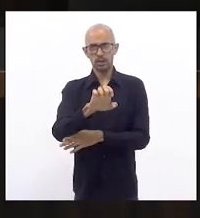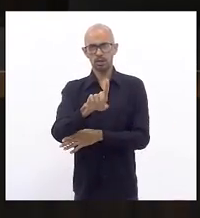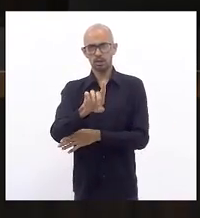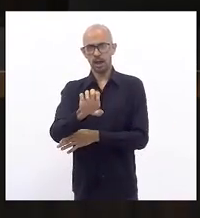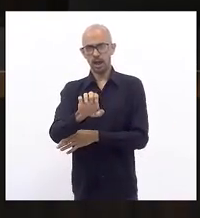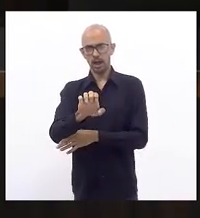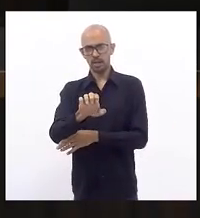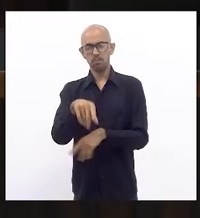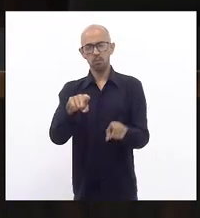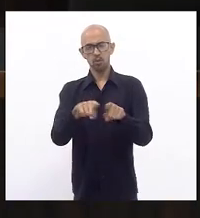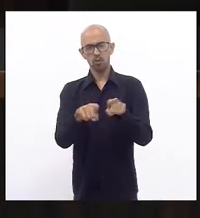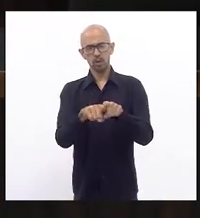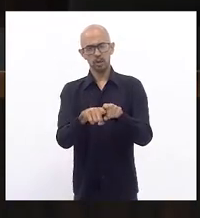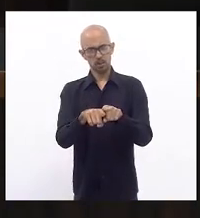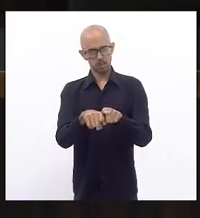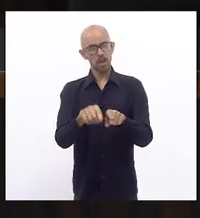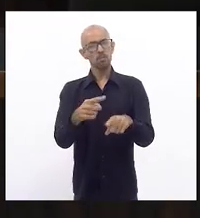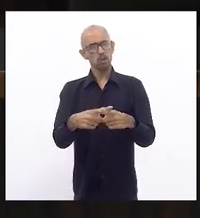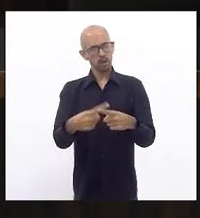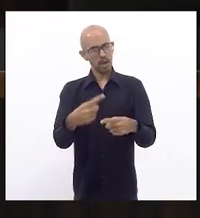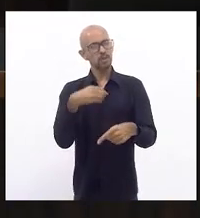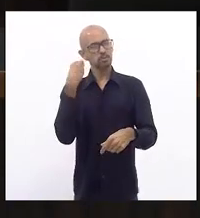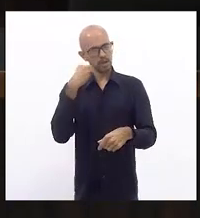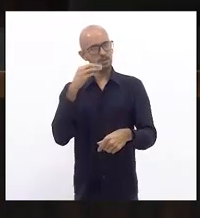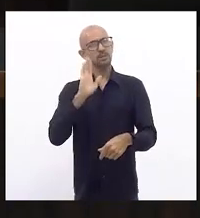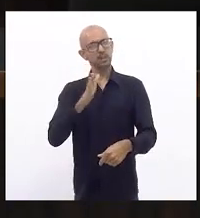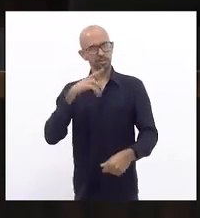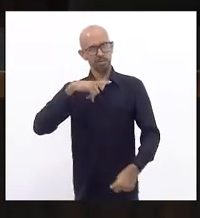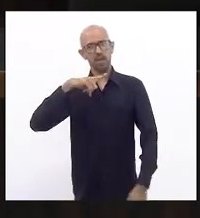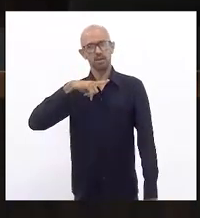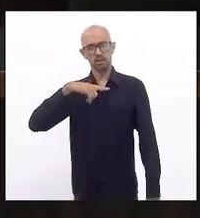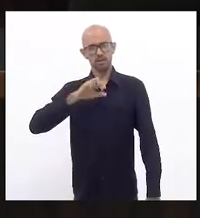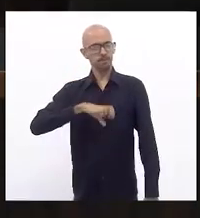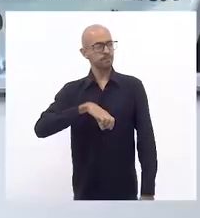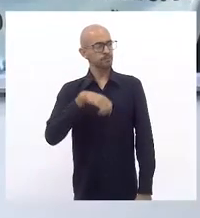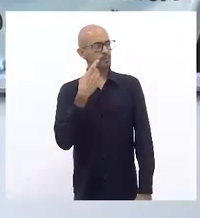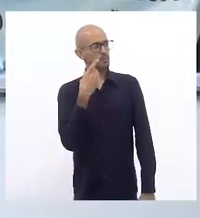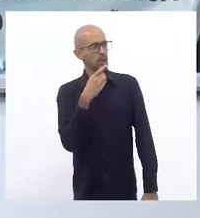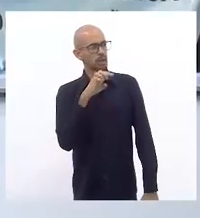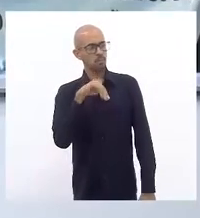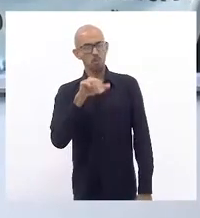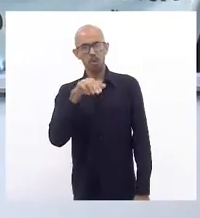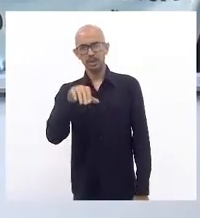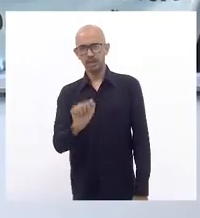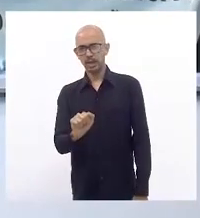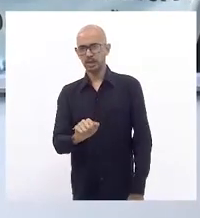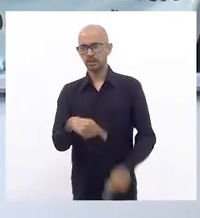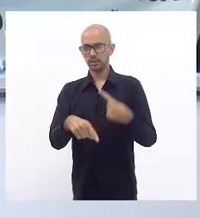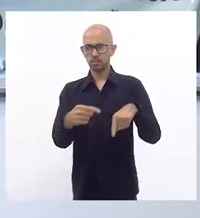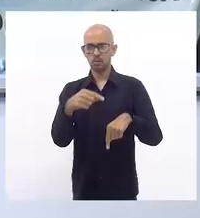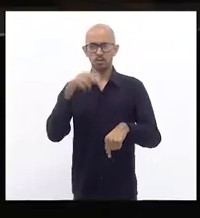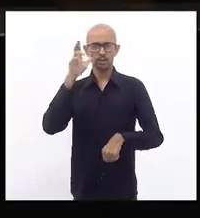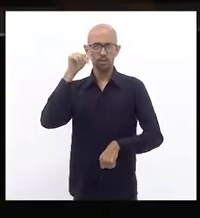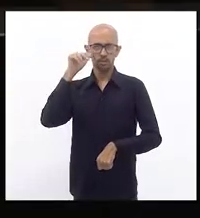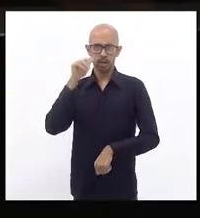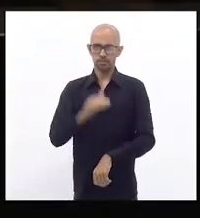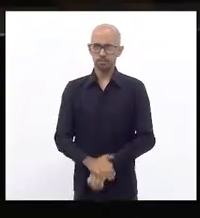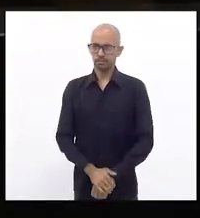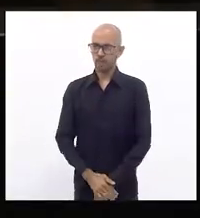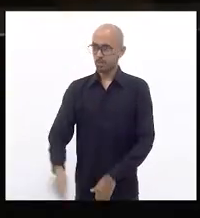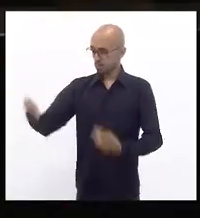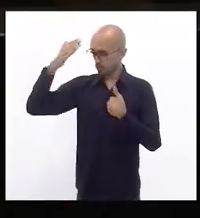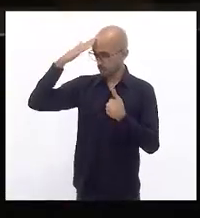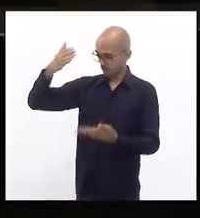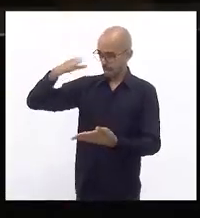expertise ele já tem. Deputada Mônica Francisco. Obrigada, tia Ju. Logo em seguida, deputada Eliomar. Obrigada, tia Ju. Eu